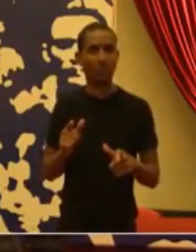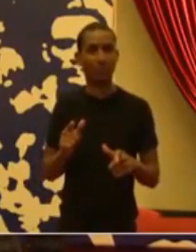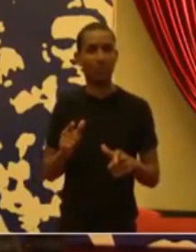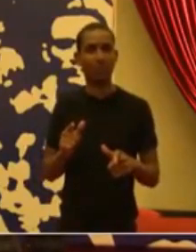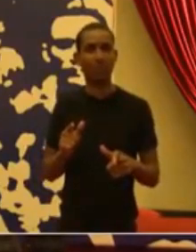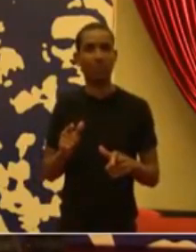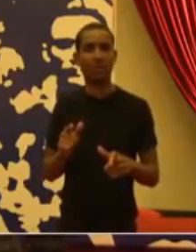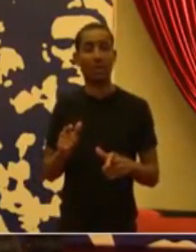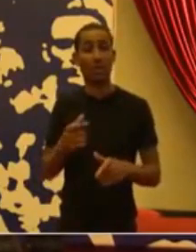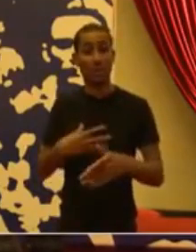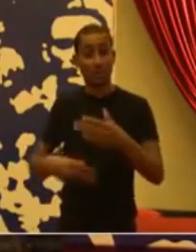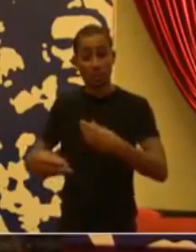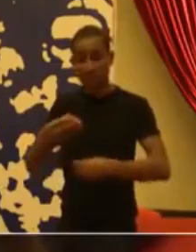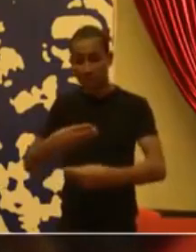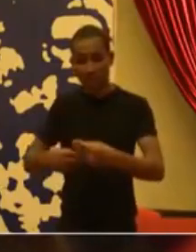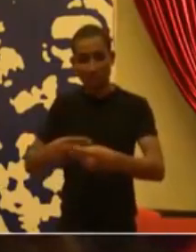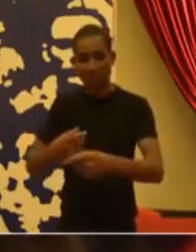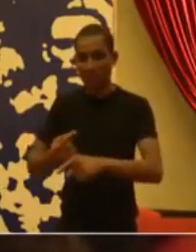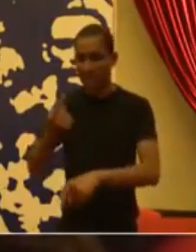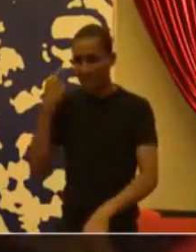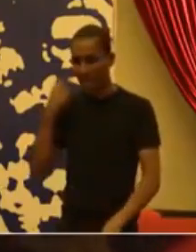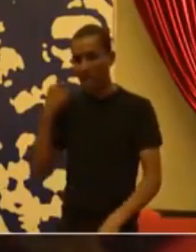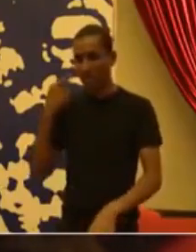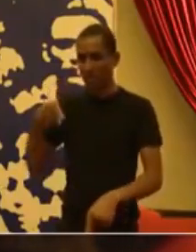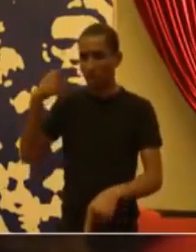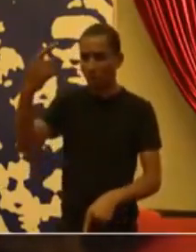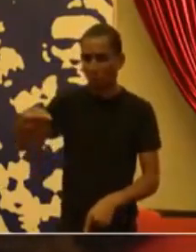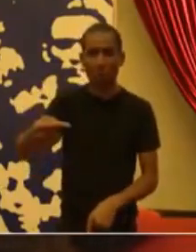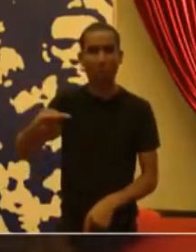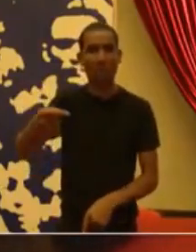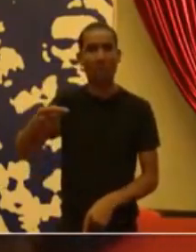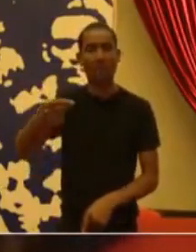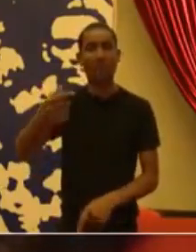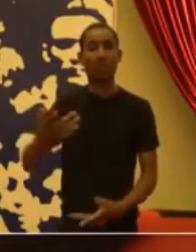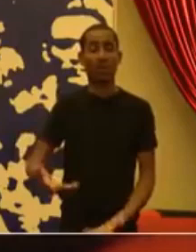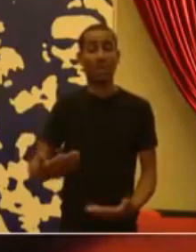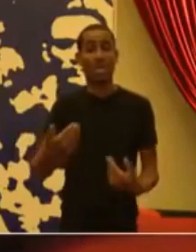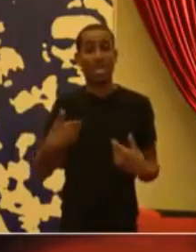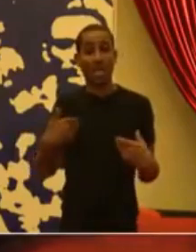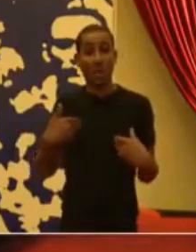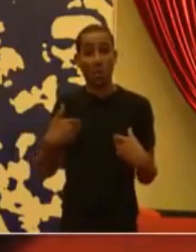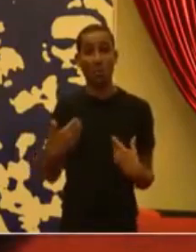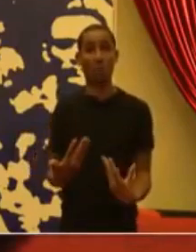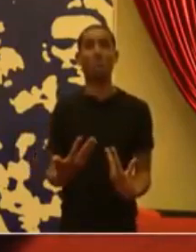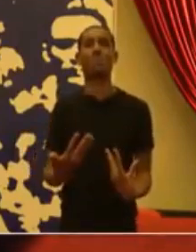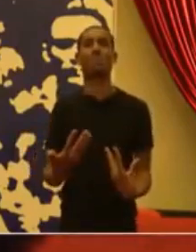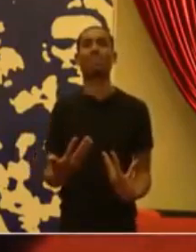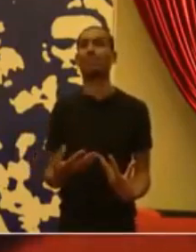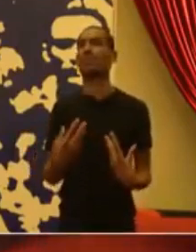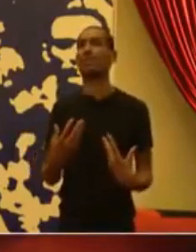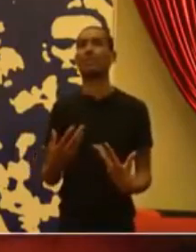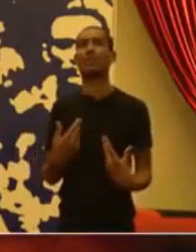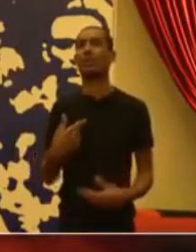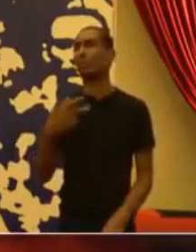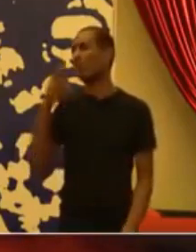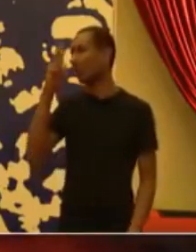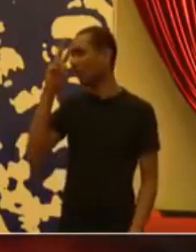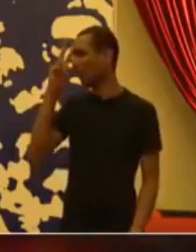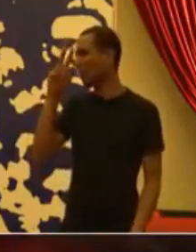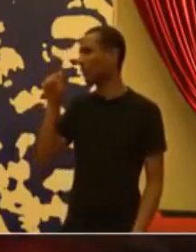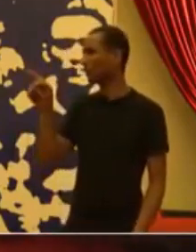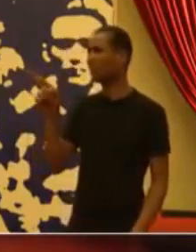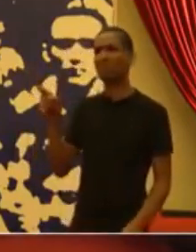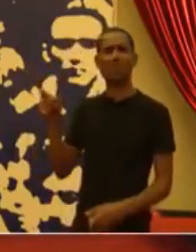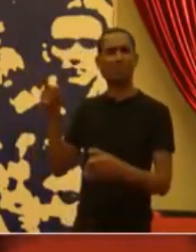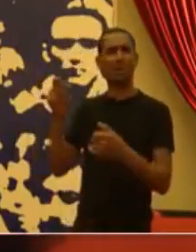pela geração passada, pela próxima geração. Quer dizer, eu fico um pouco... eu estava lembrando de uma